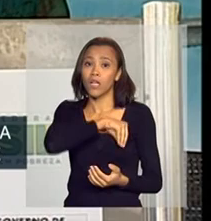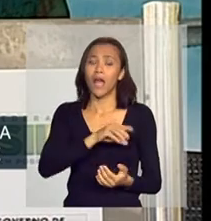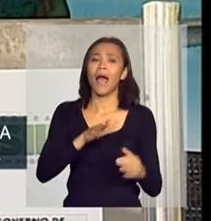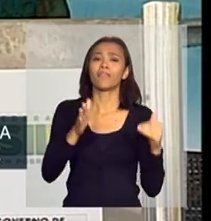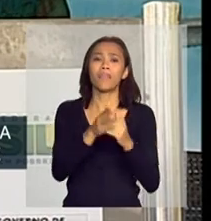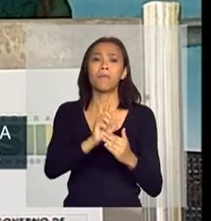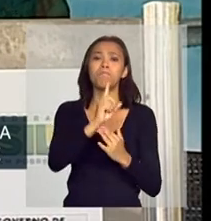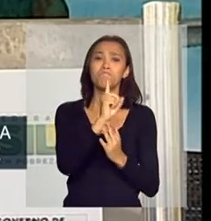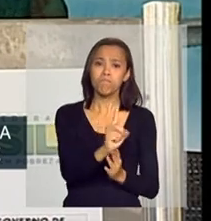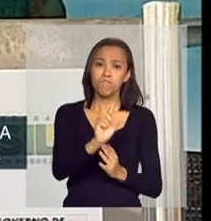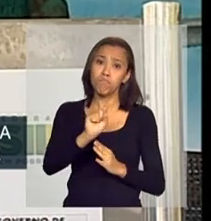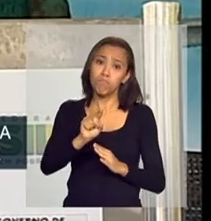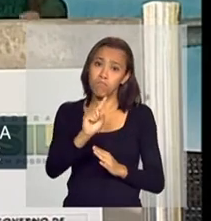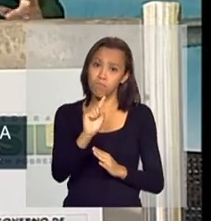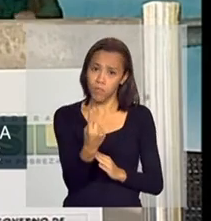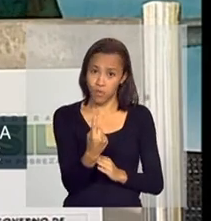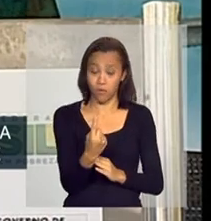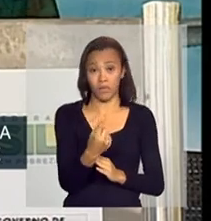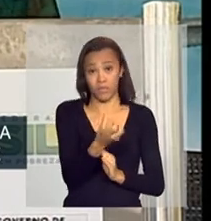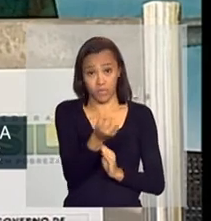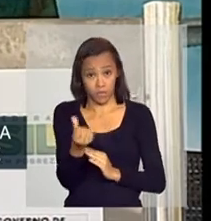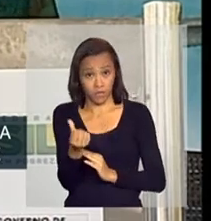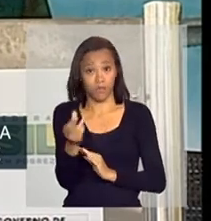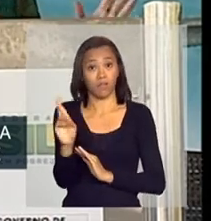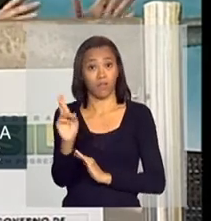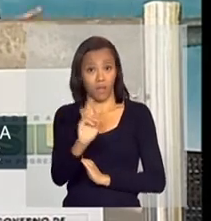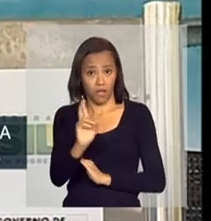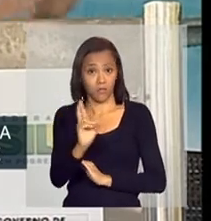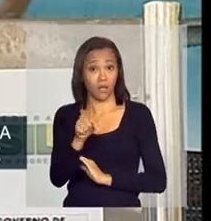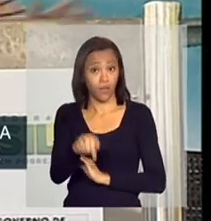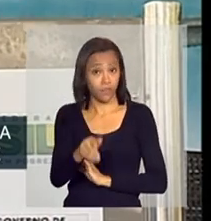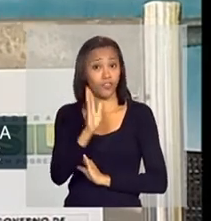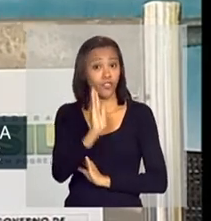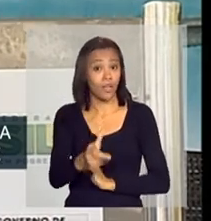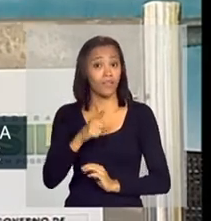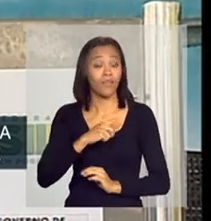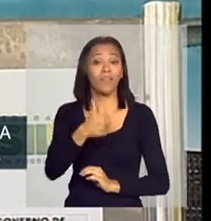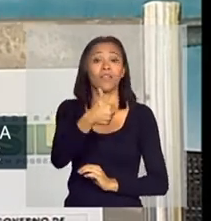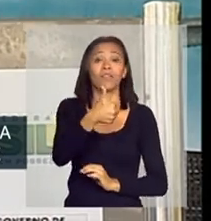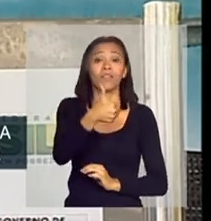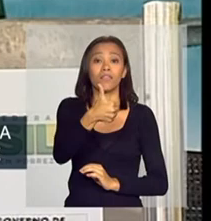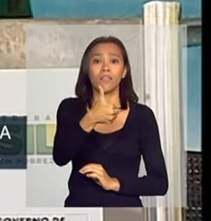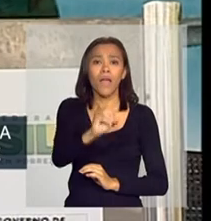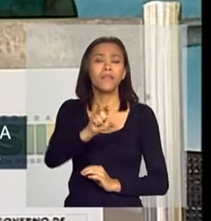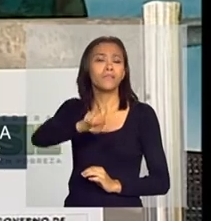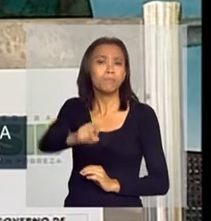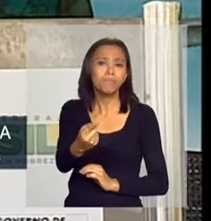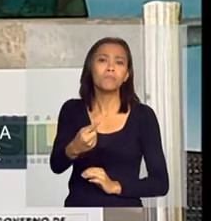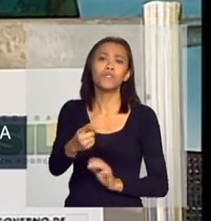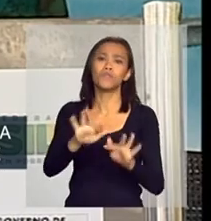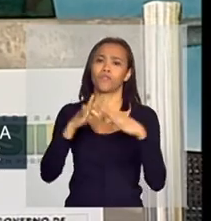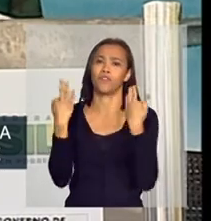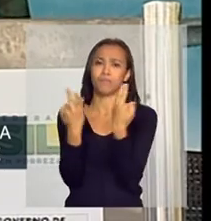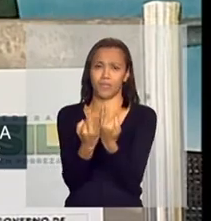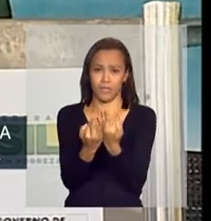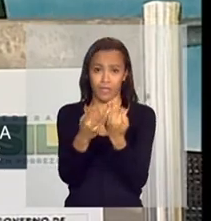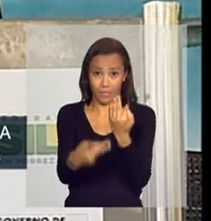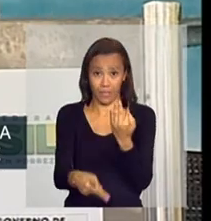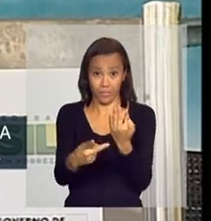R$ 1.600, aqui já teve 10 famílias